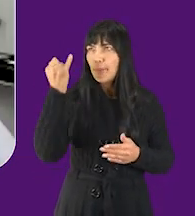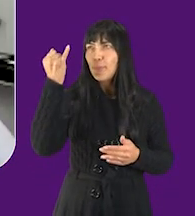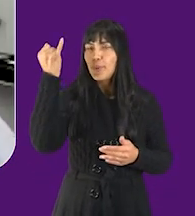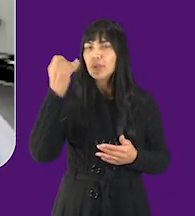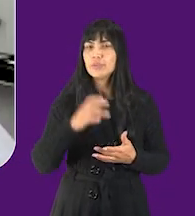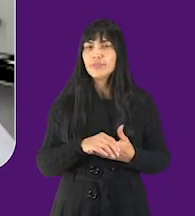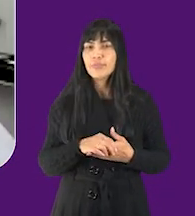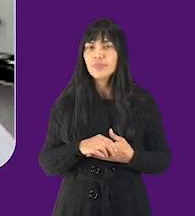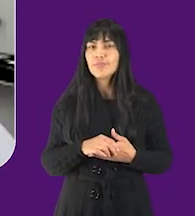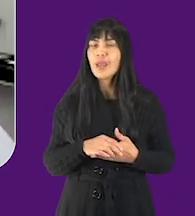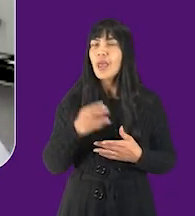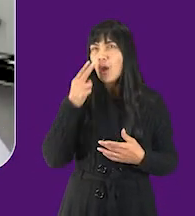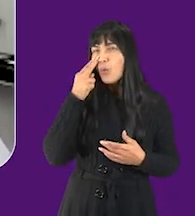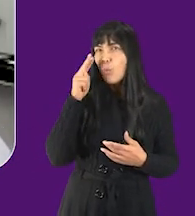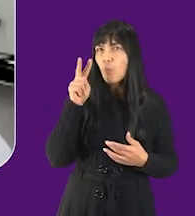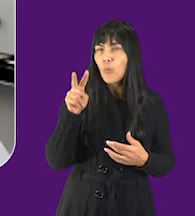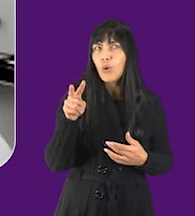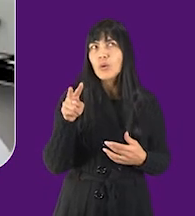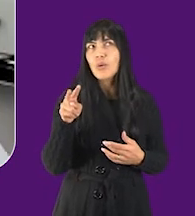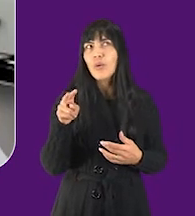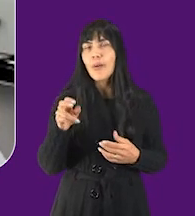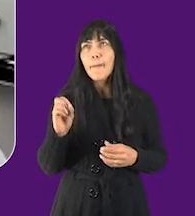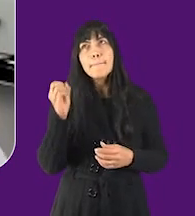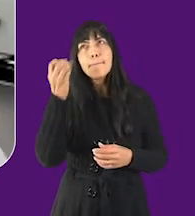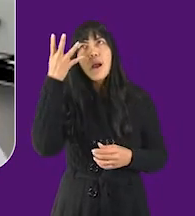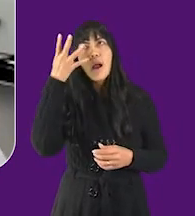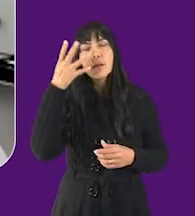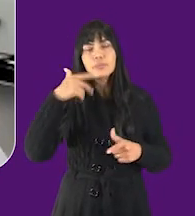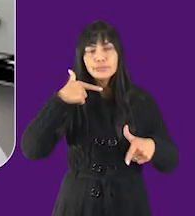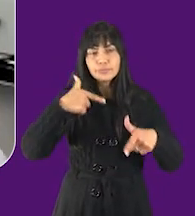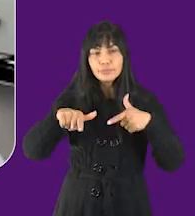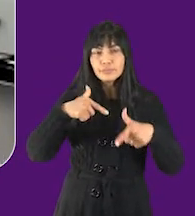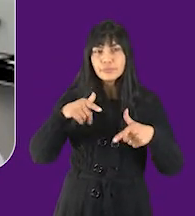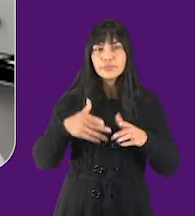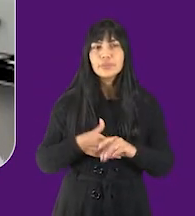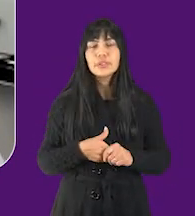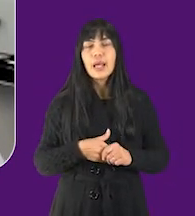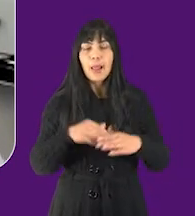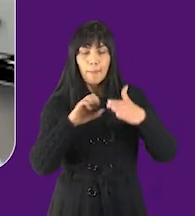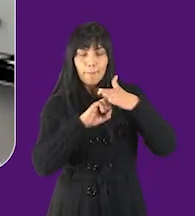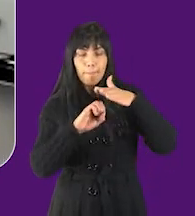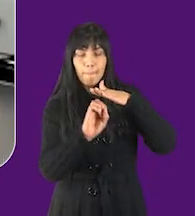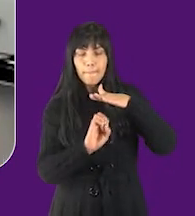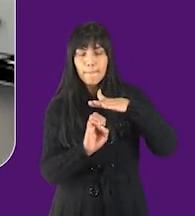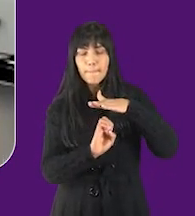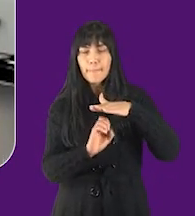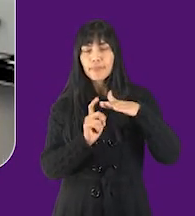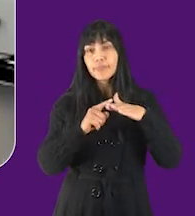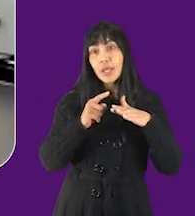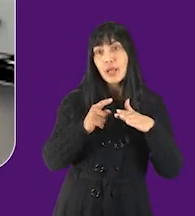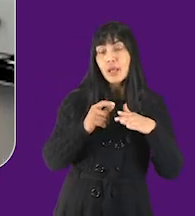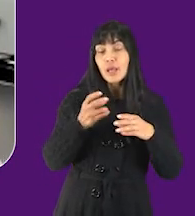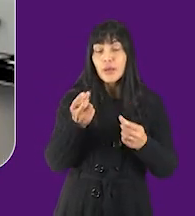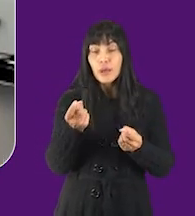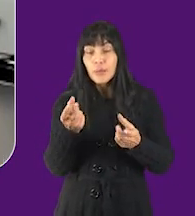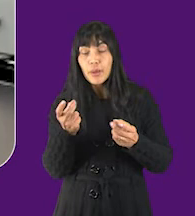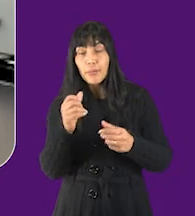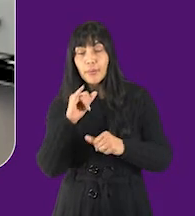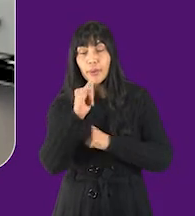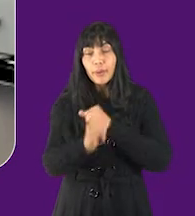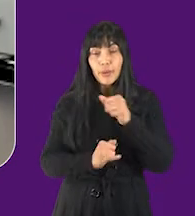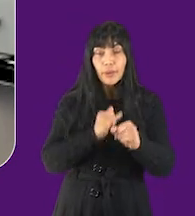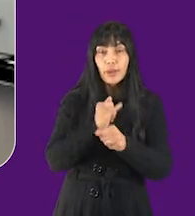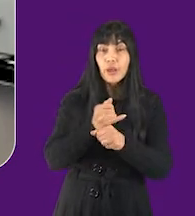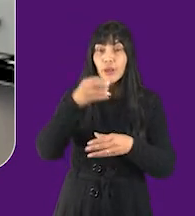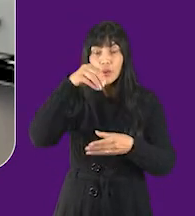Silvana. Assim, eu vejo muito acontecer no mercado empresas que começam como startup ou não, negócios